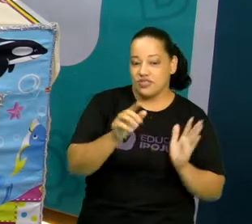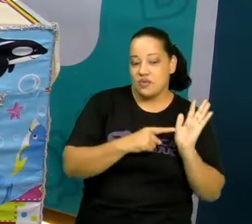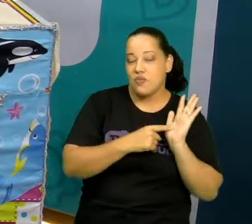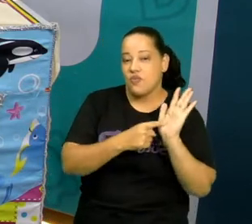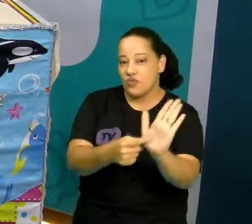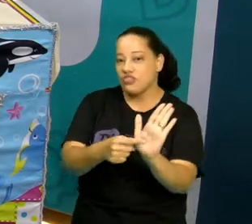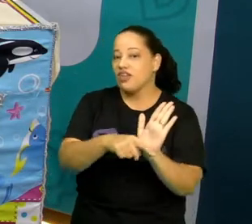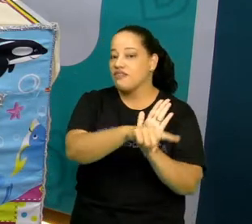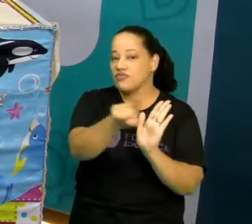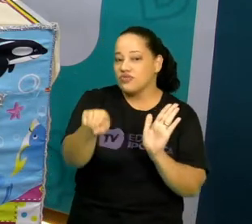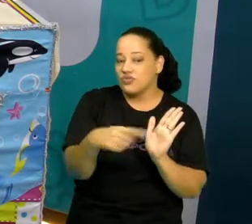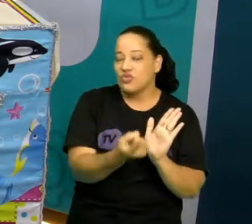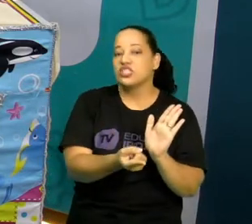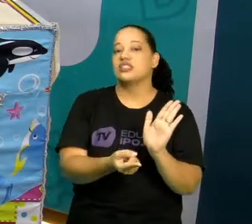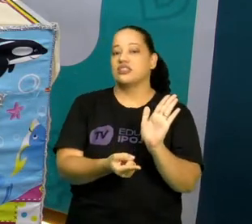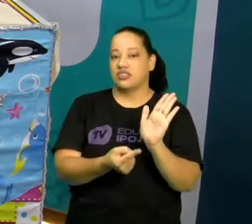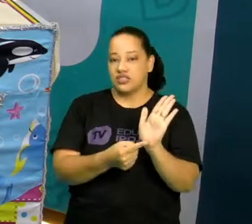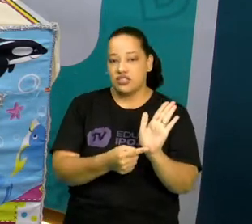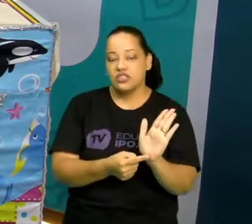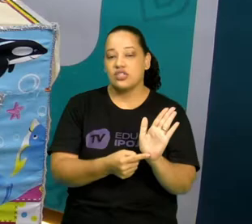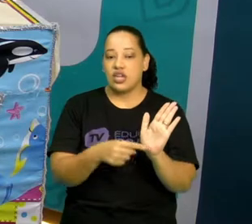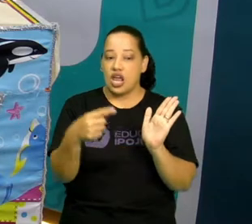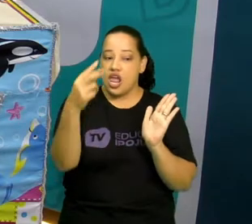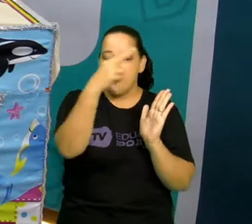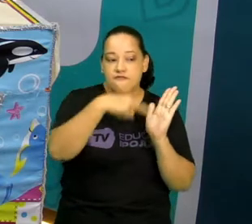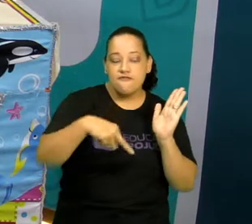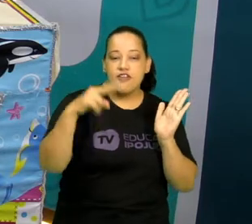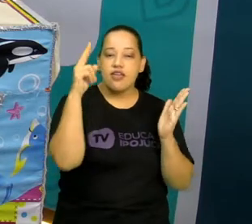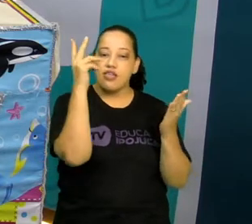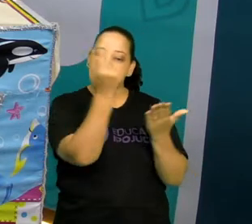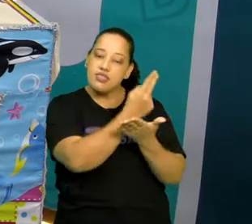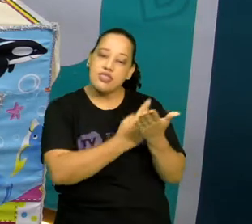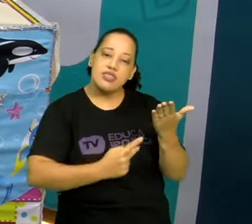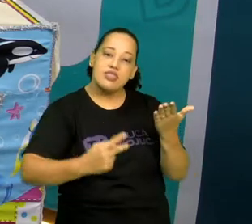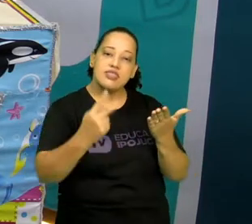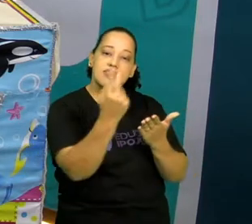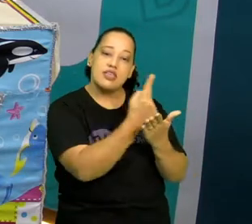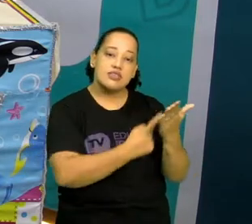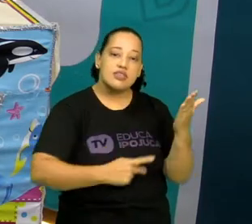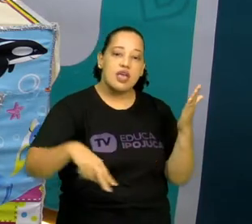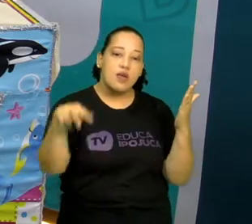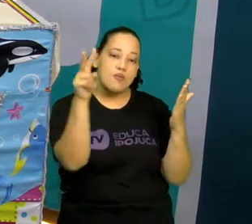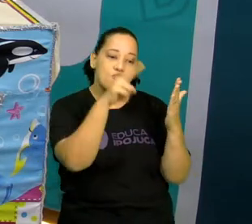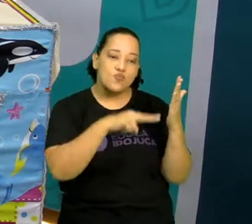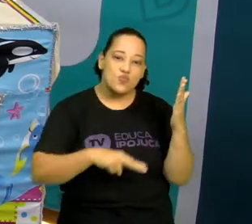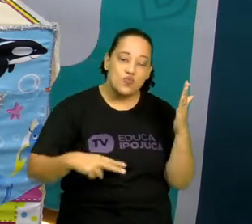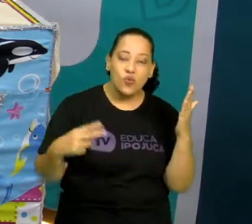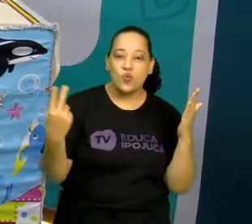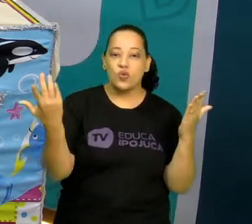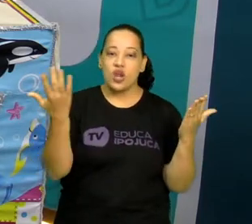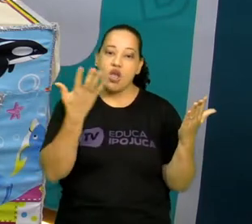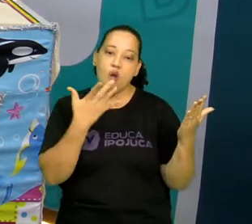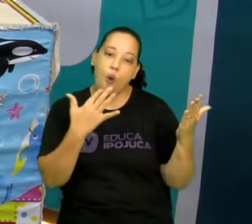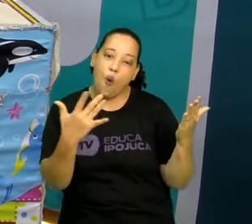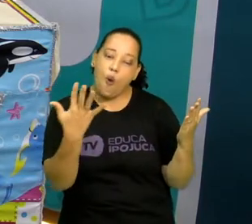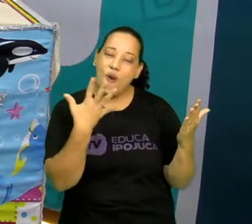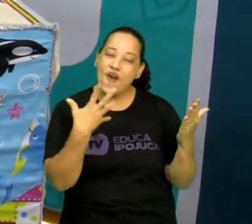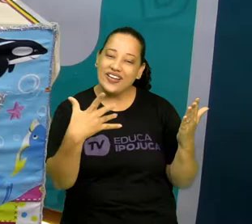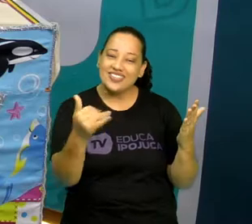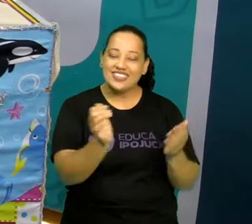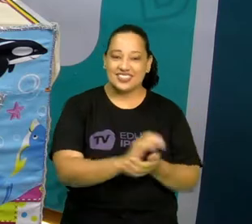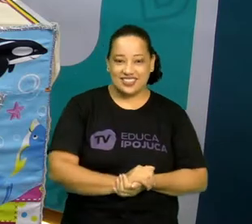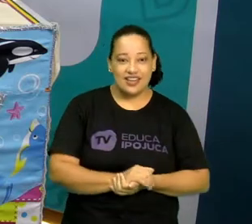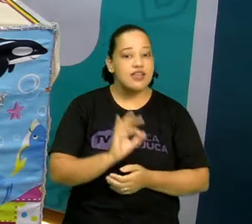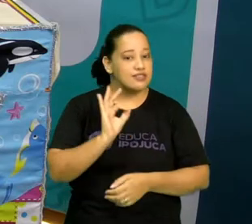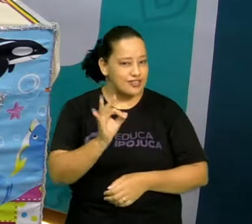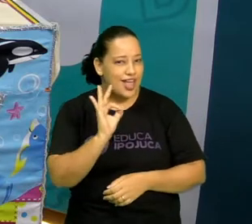é bem legal. Ele tem muitas figuras lindas para vocês verem, coloridas. Tá certo,